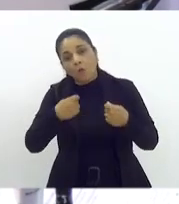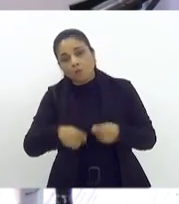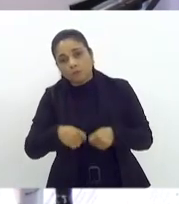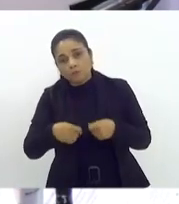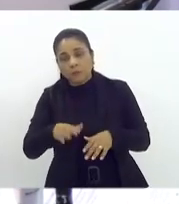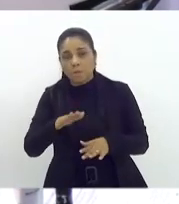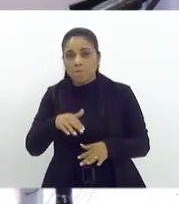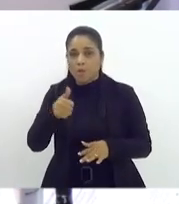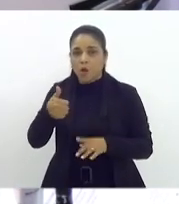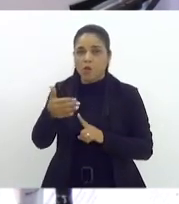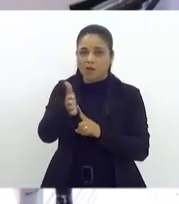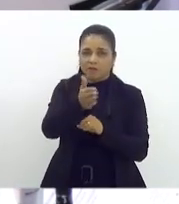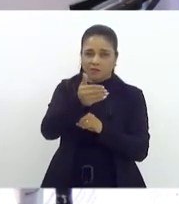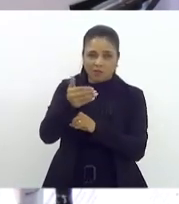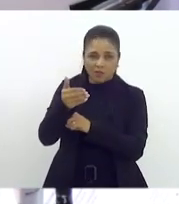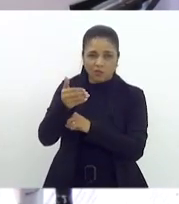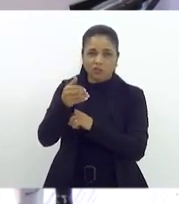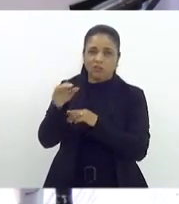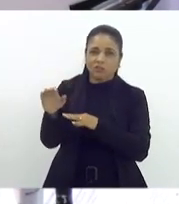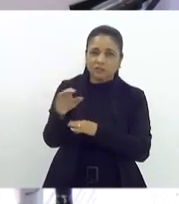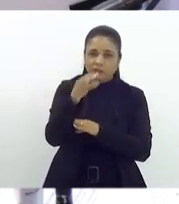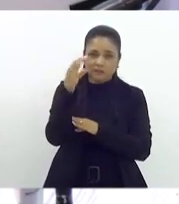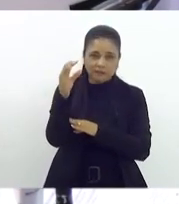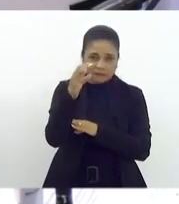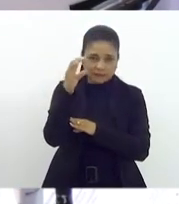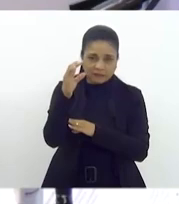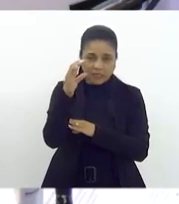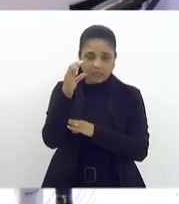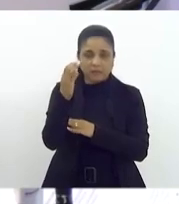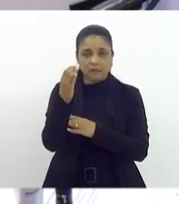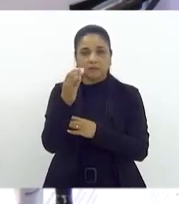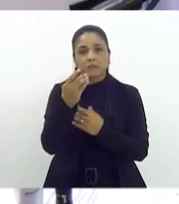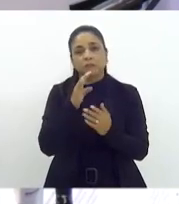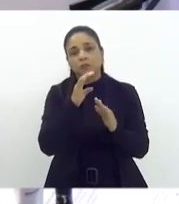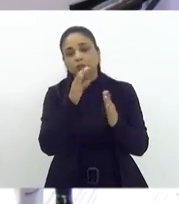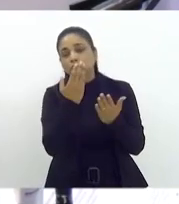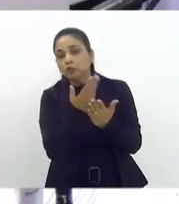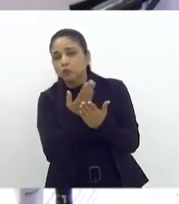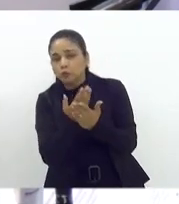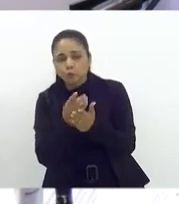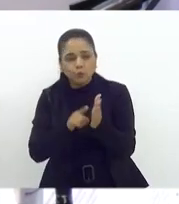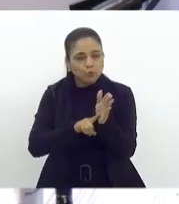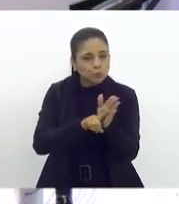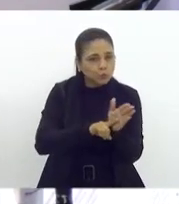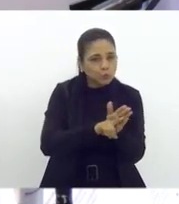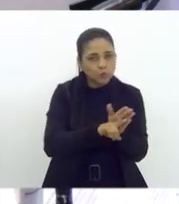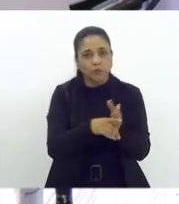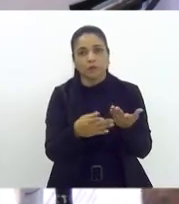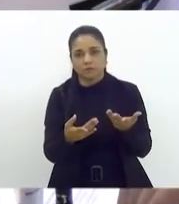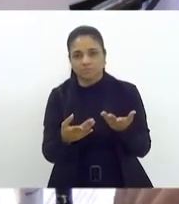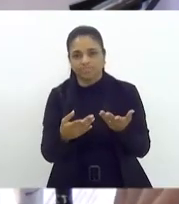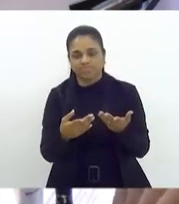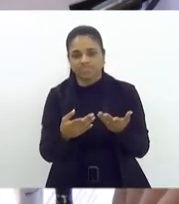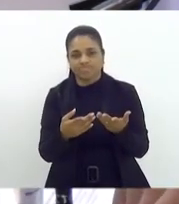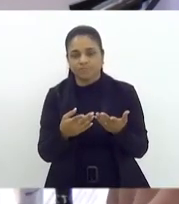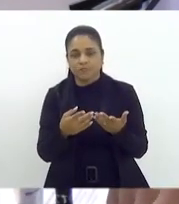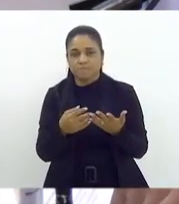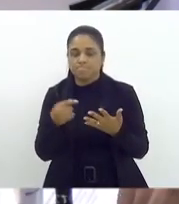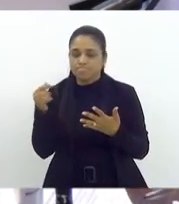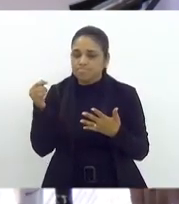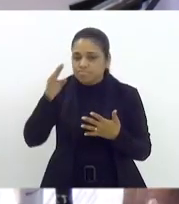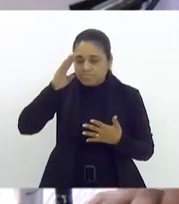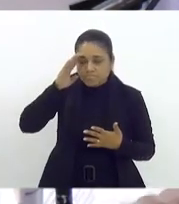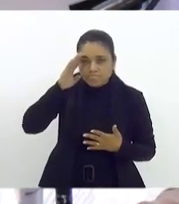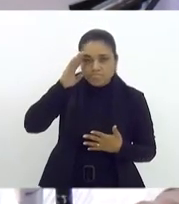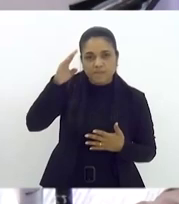e Tecnologia e Ciência em estudos e eu acho que esse seria o grande ponto da